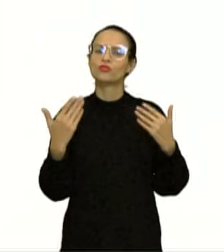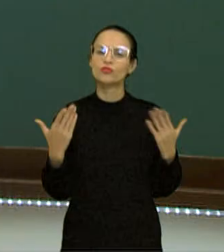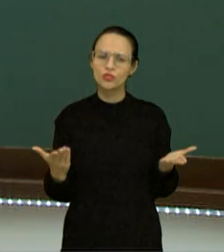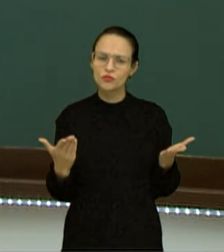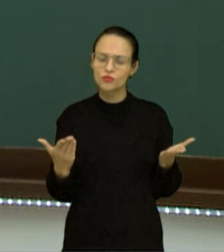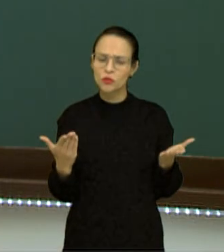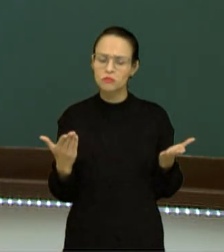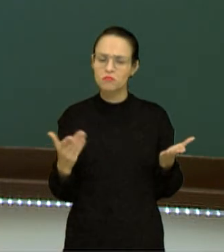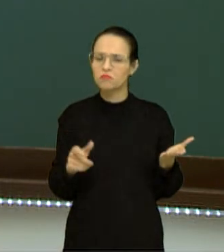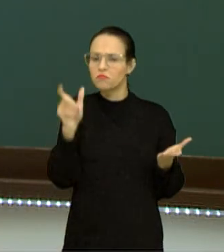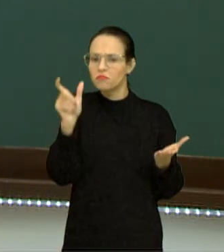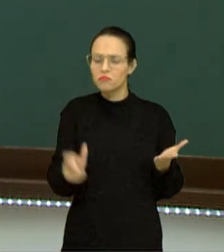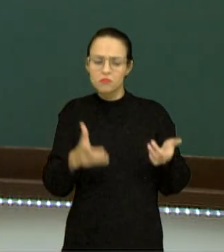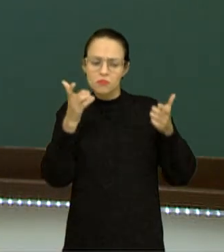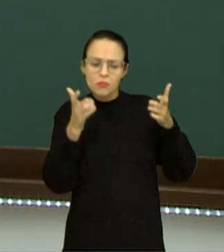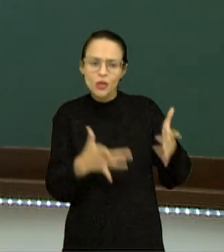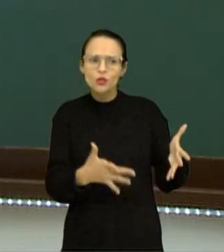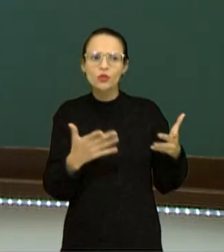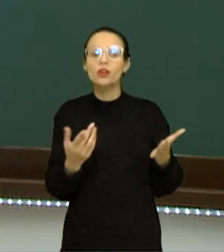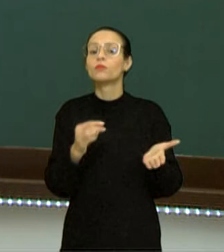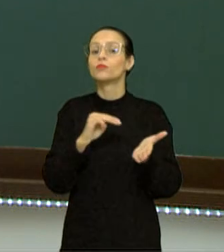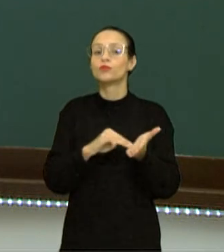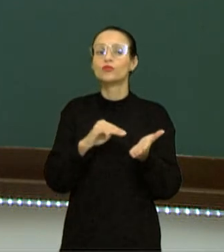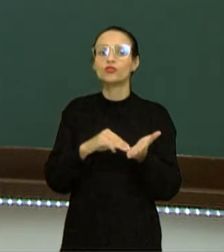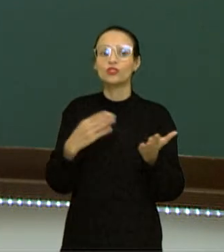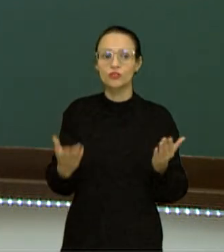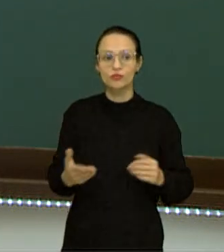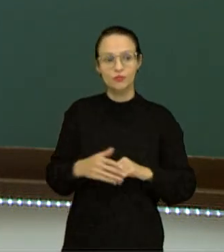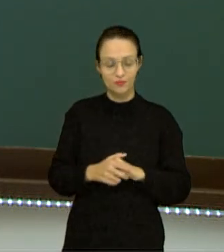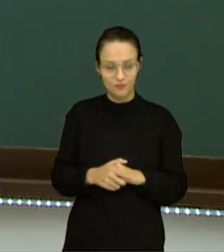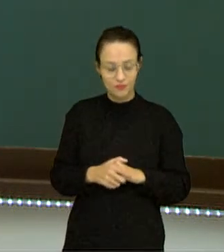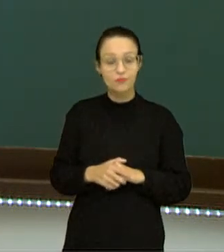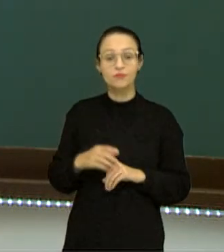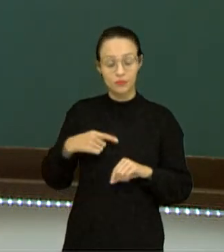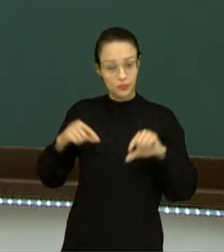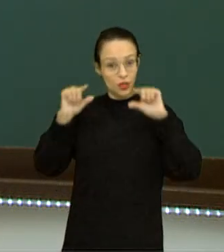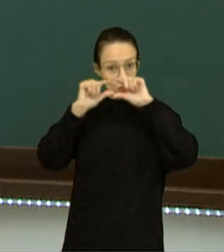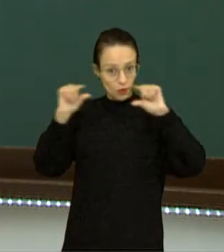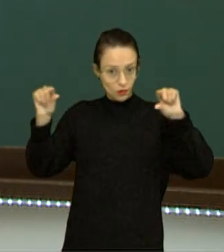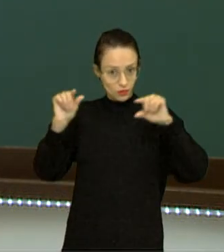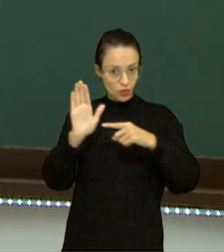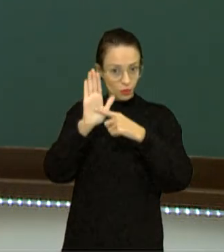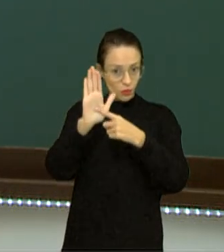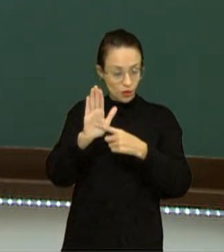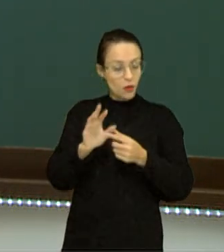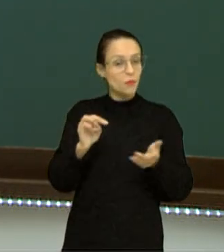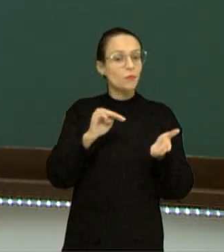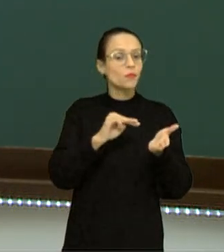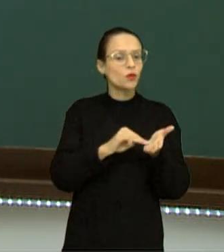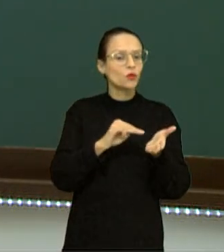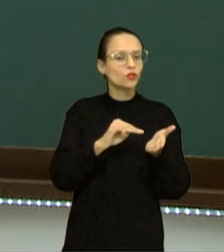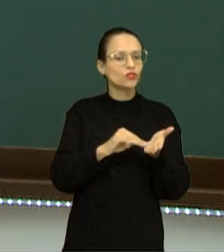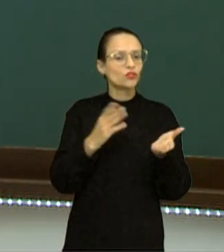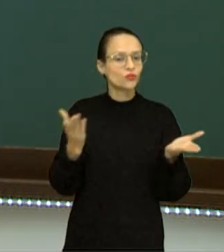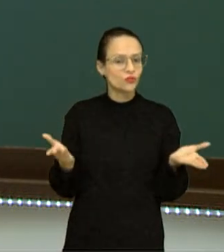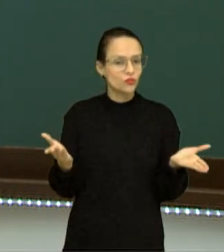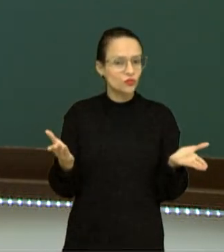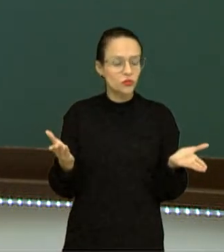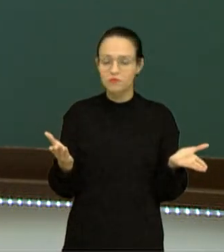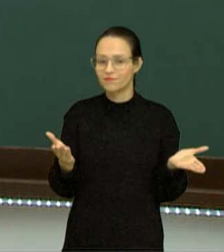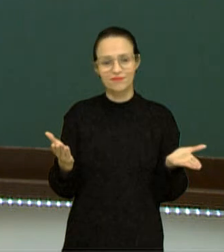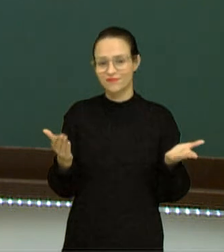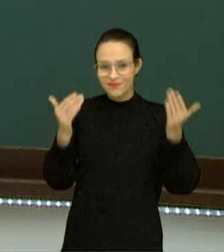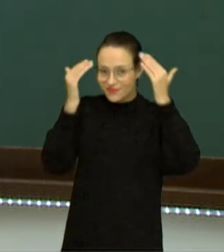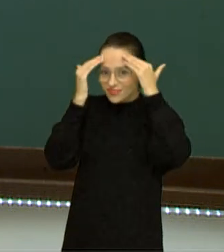personagem ter abandonado a caravana. Qual é o motivo? O que temos nessa oração em destaque? é a causa, o fato de não